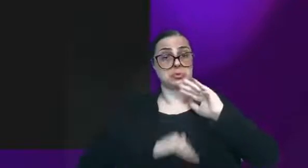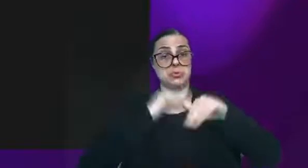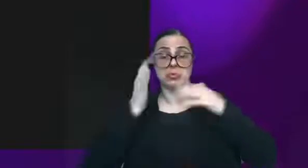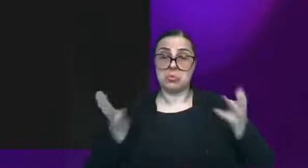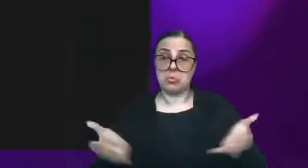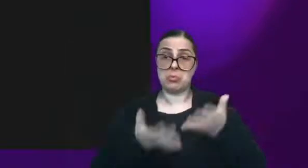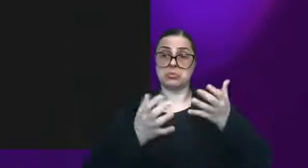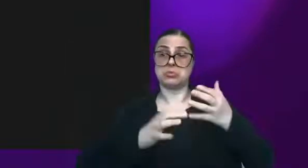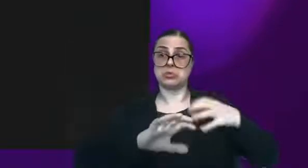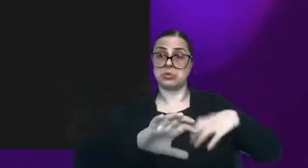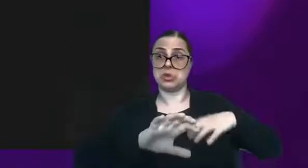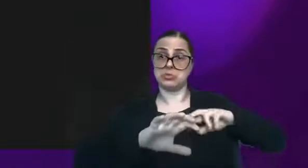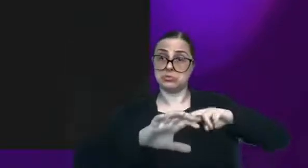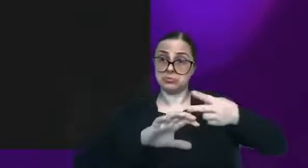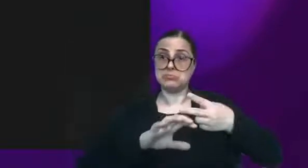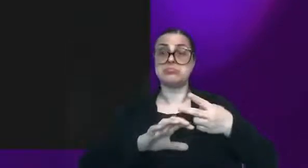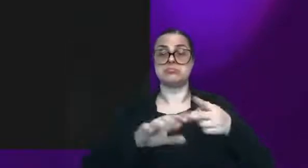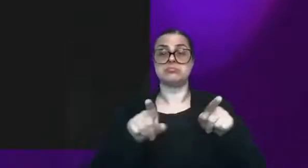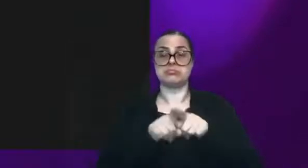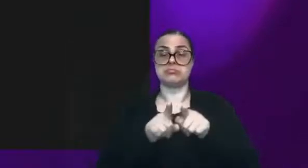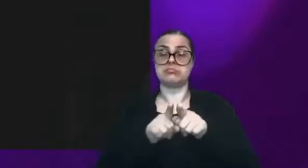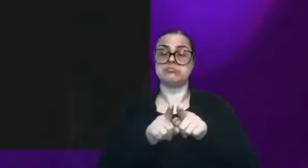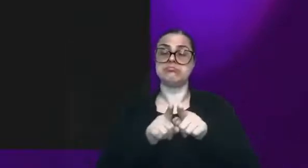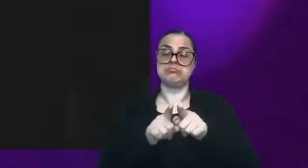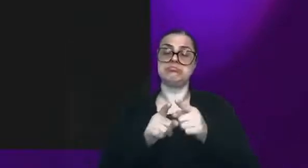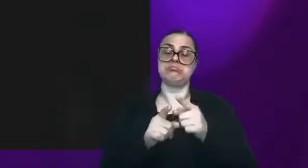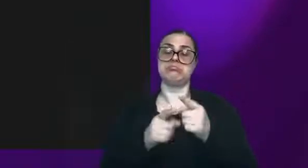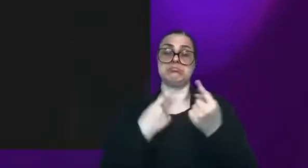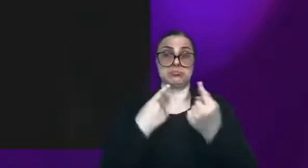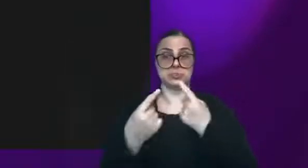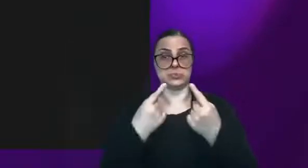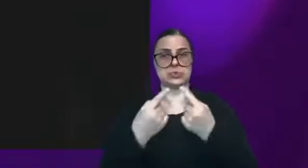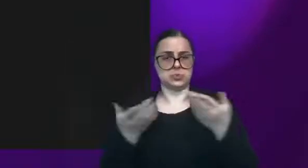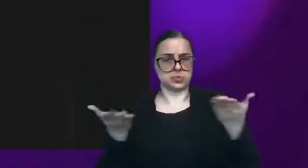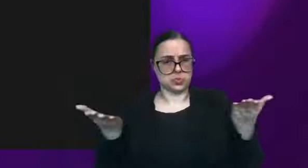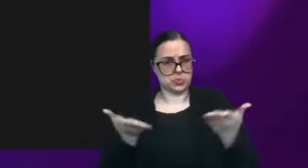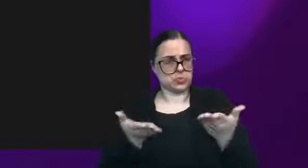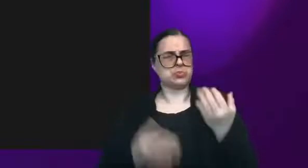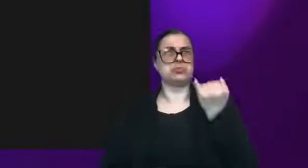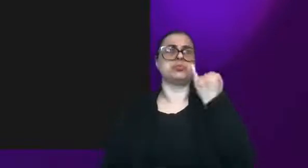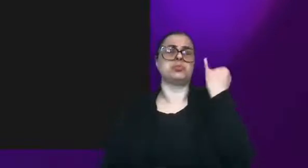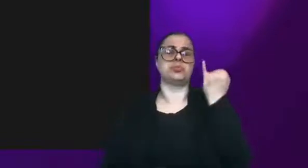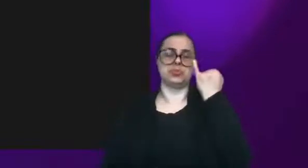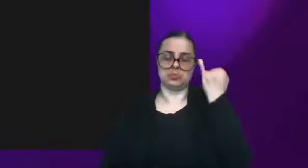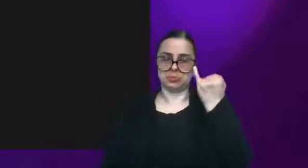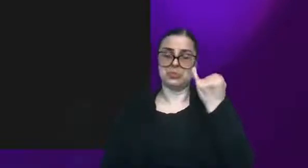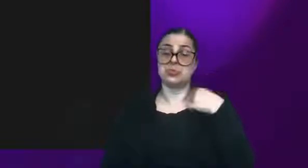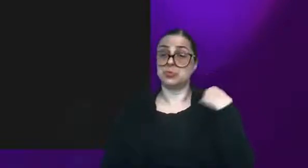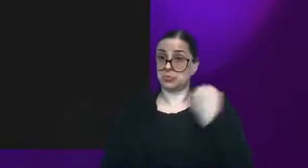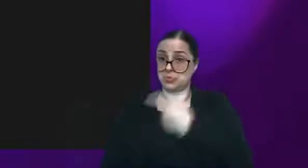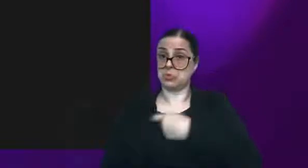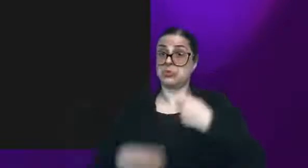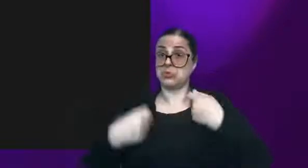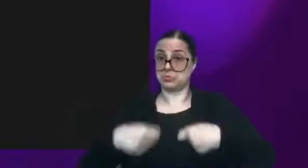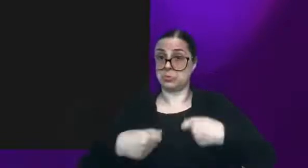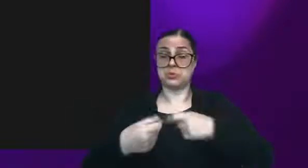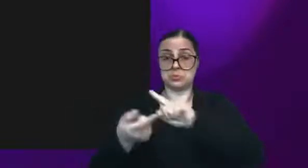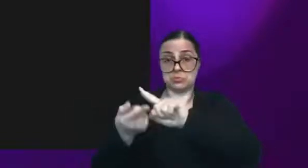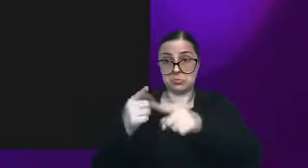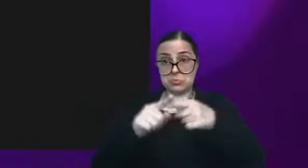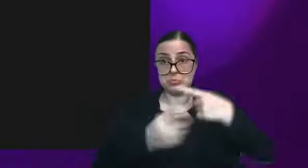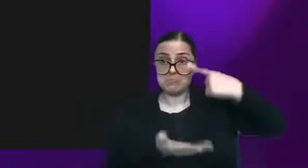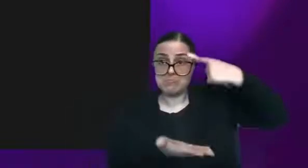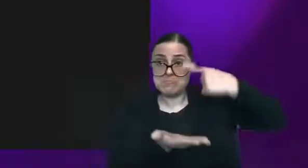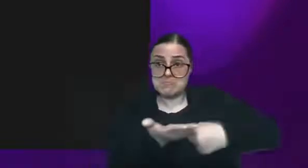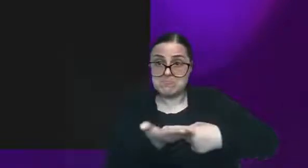essa discussão é muito bem-vinda, é atual, a gente tem que realmente estabelecer. Tem uma medicação nova que a gente está